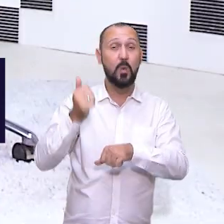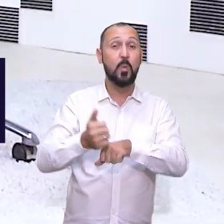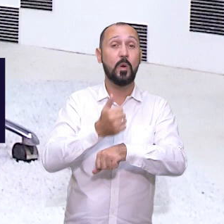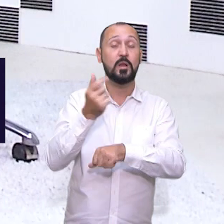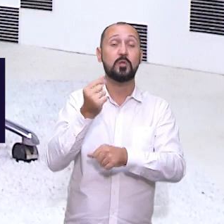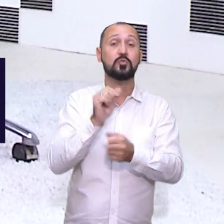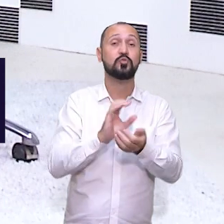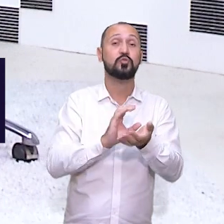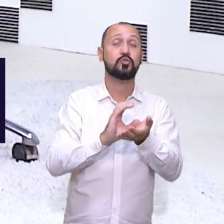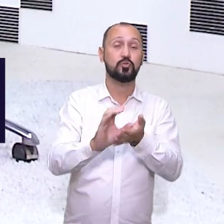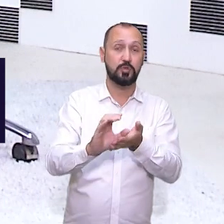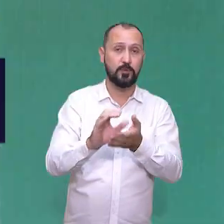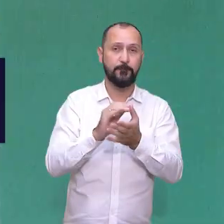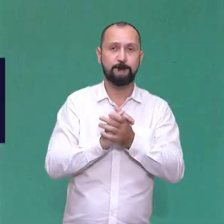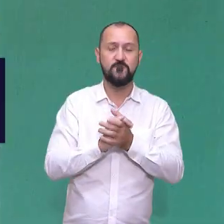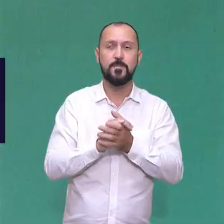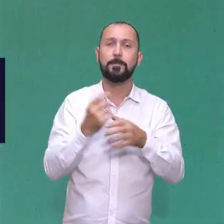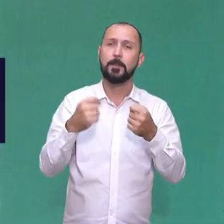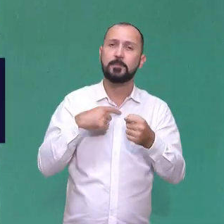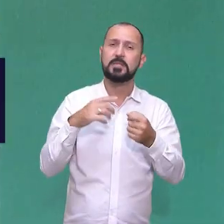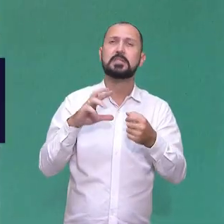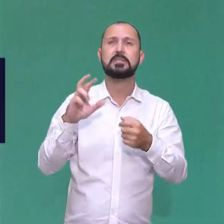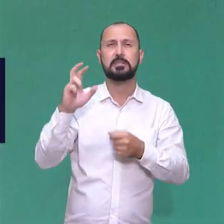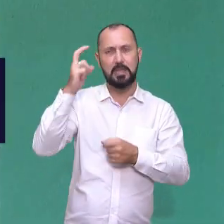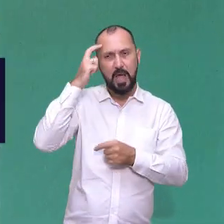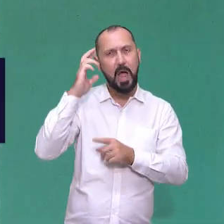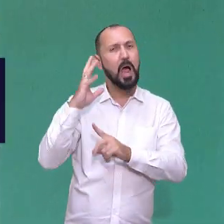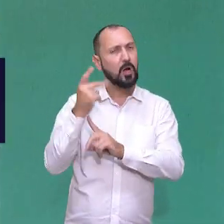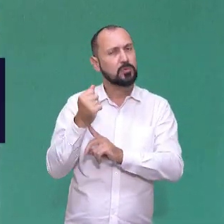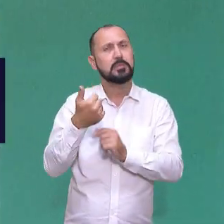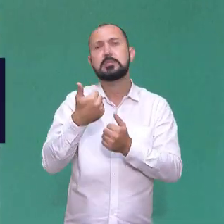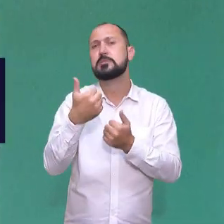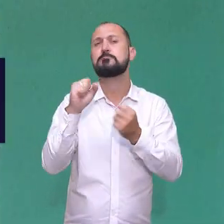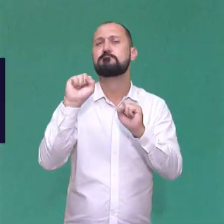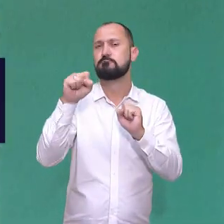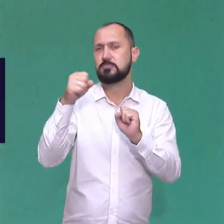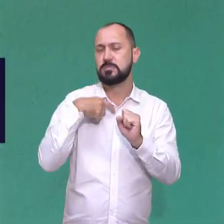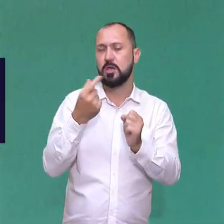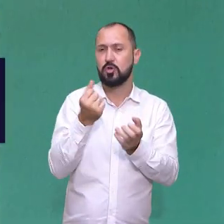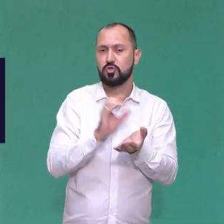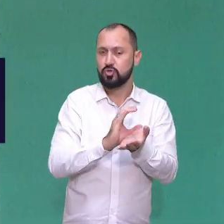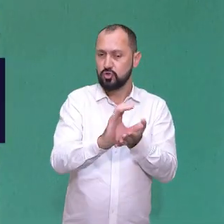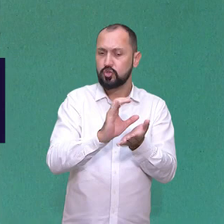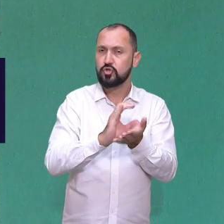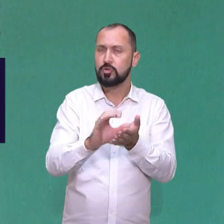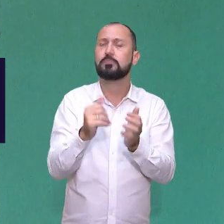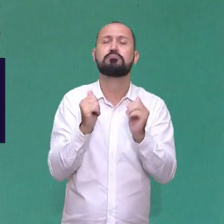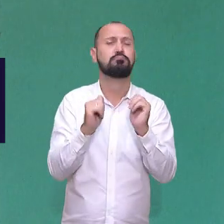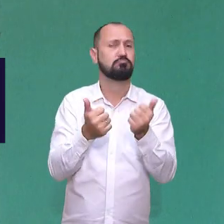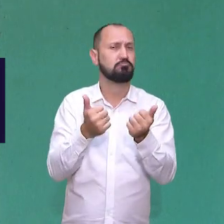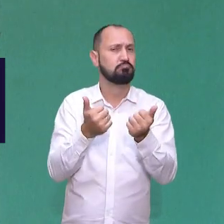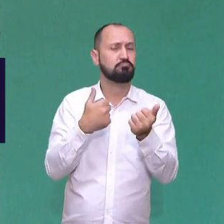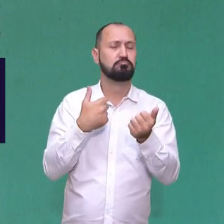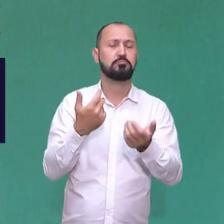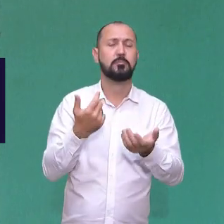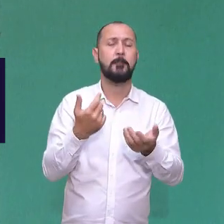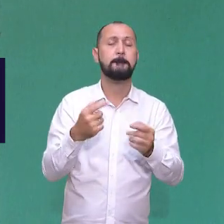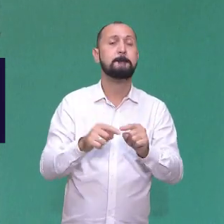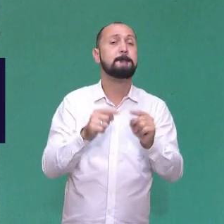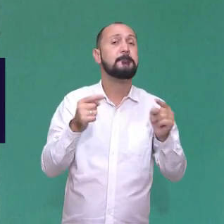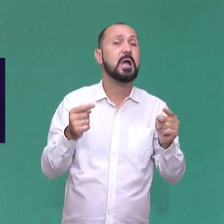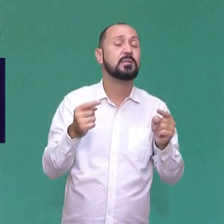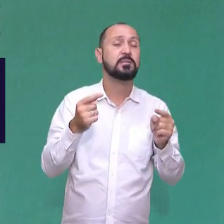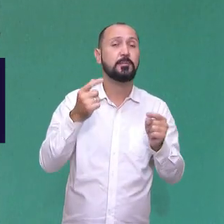pessoas saberem qual que é a qualidade do gasto público. Que tem que investir em arte, em cultura, tem que investir. Eu